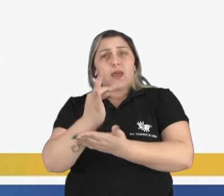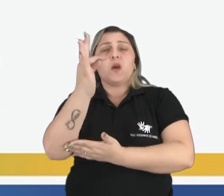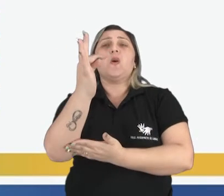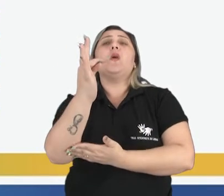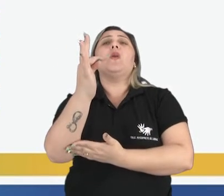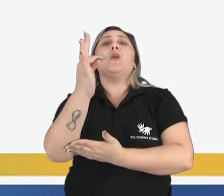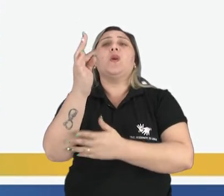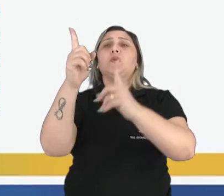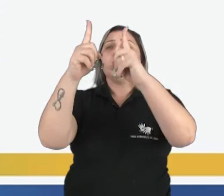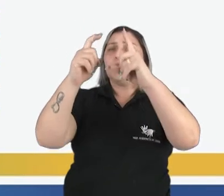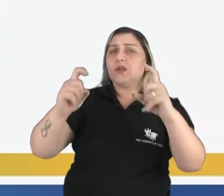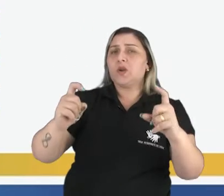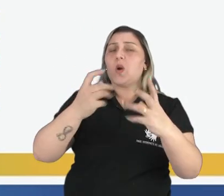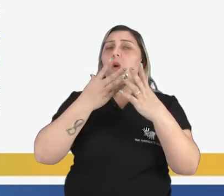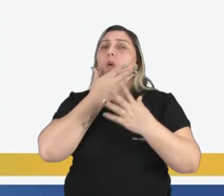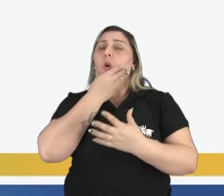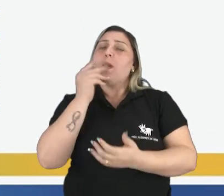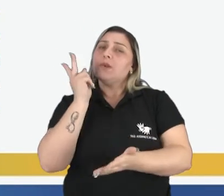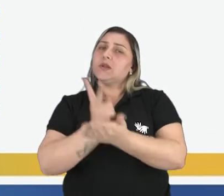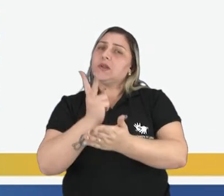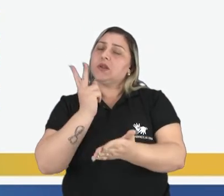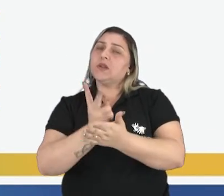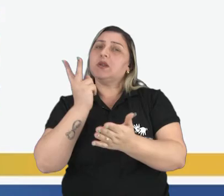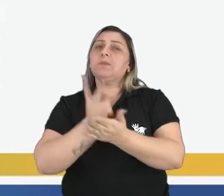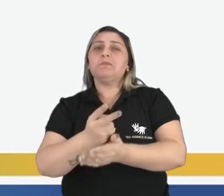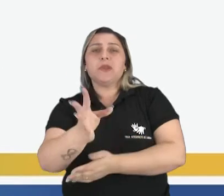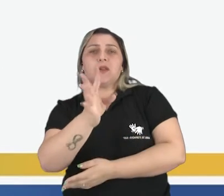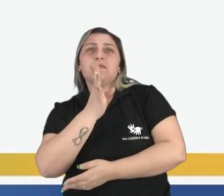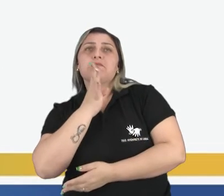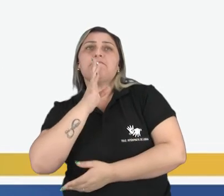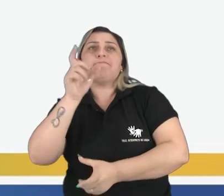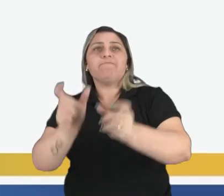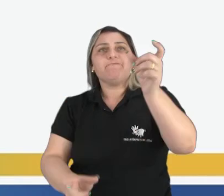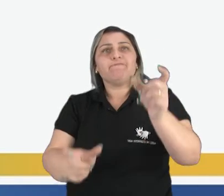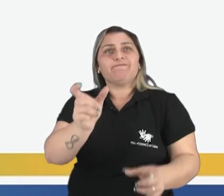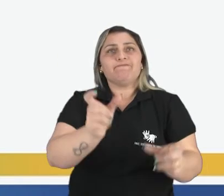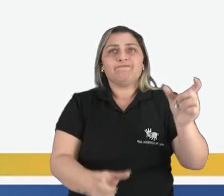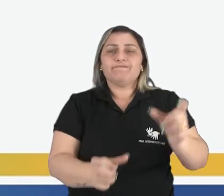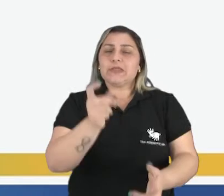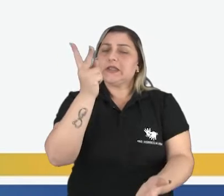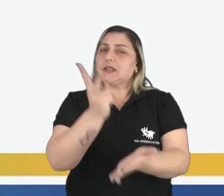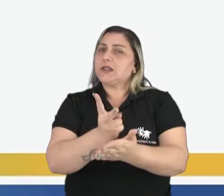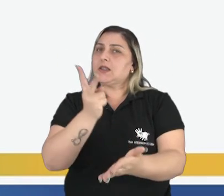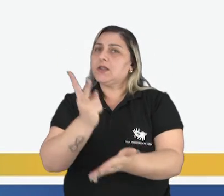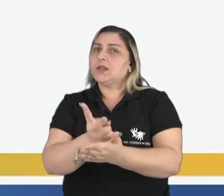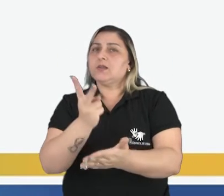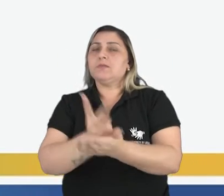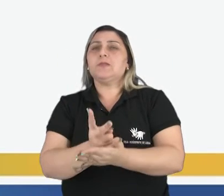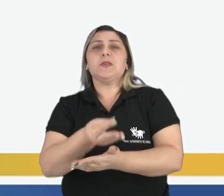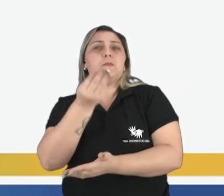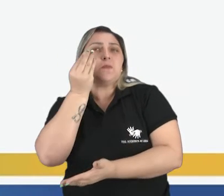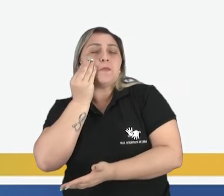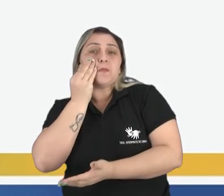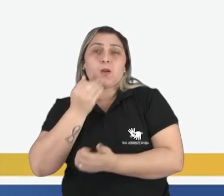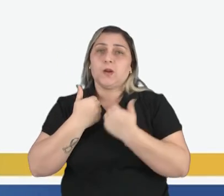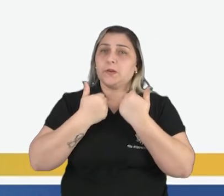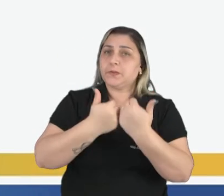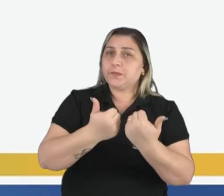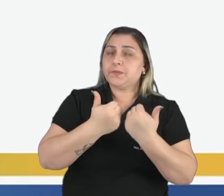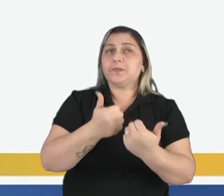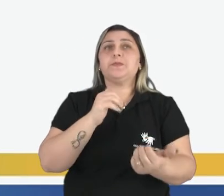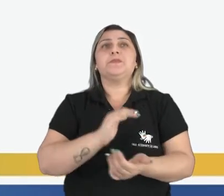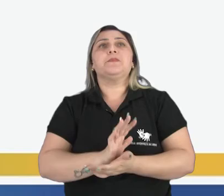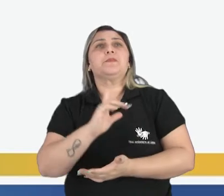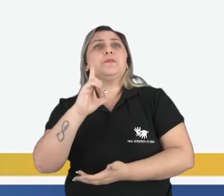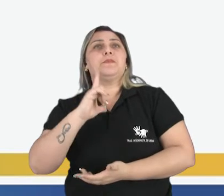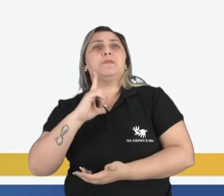o científico, o homem sempre ele vai estar conhecendo as coisas, sempre vai estar experimentando. Tá bom, gente?